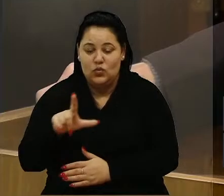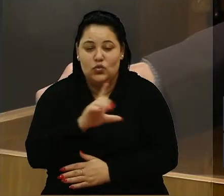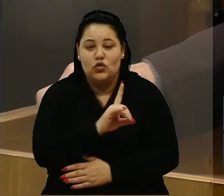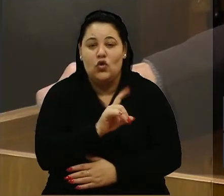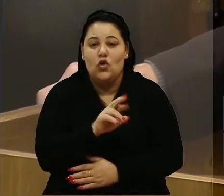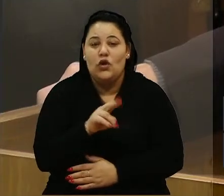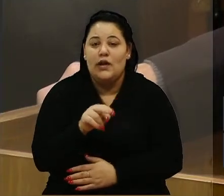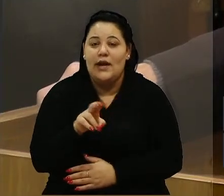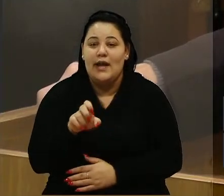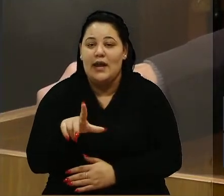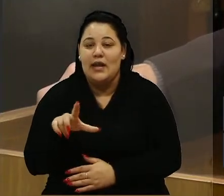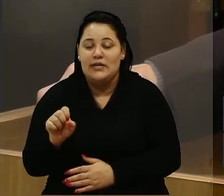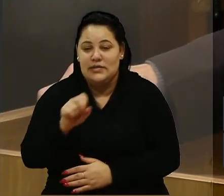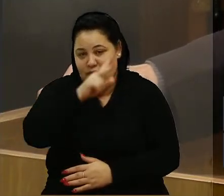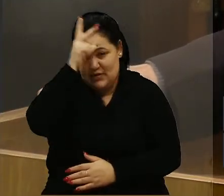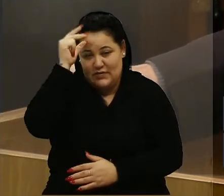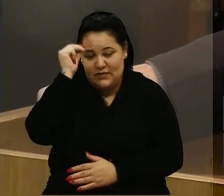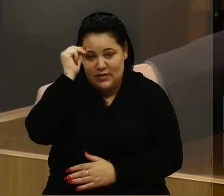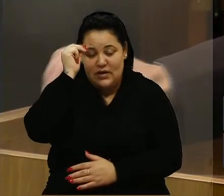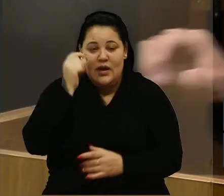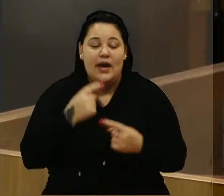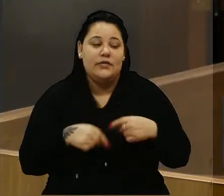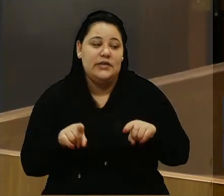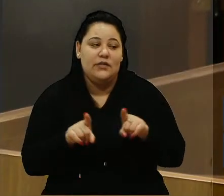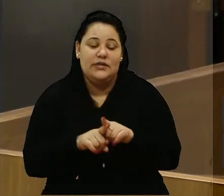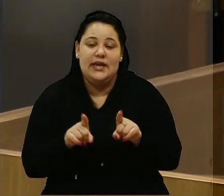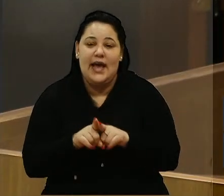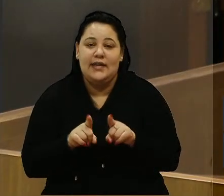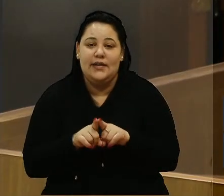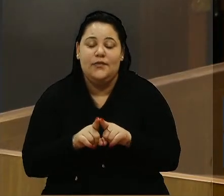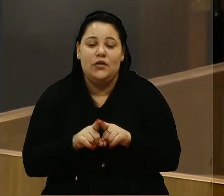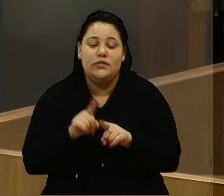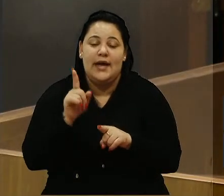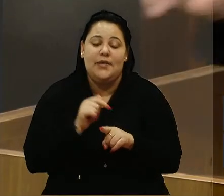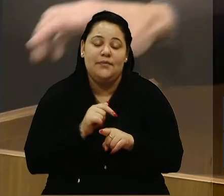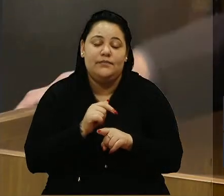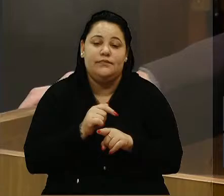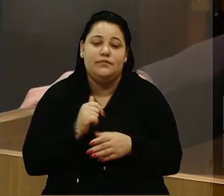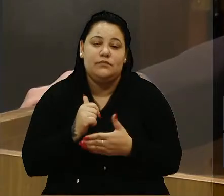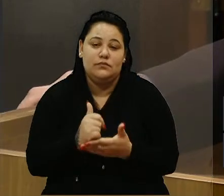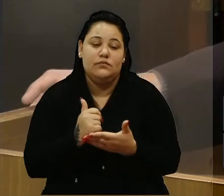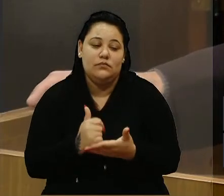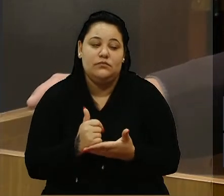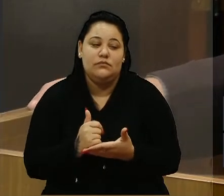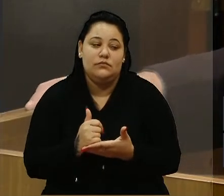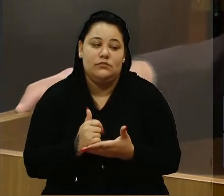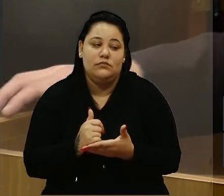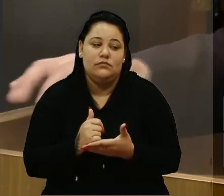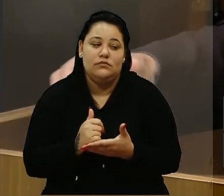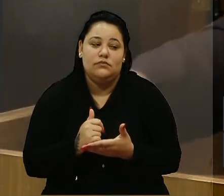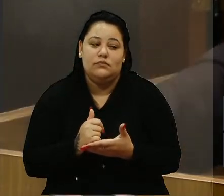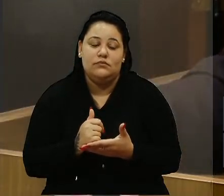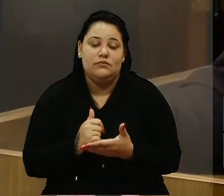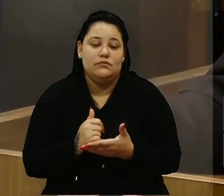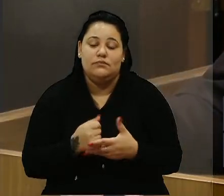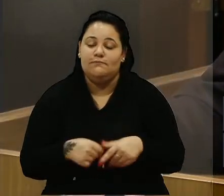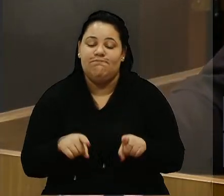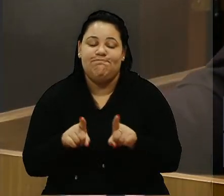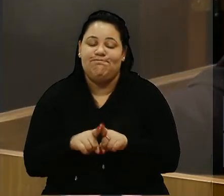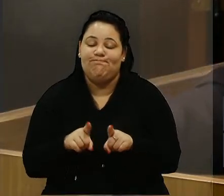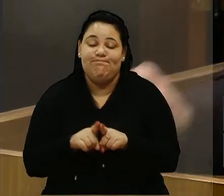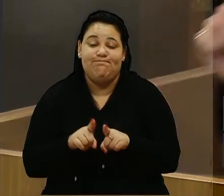sempre apoiando, né, esse trabalho no nosso município. Então, dos lemas,